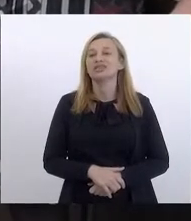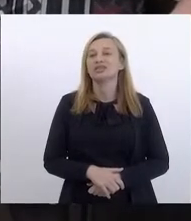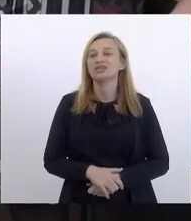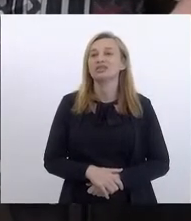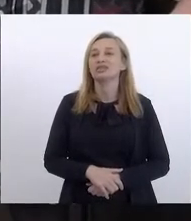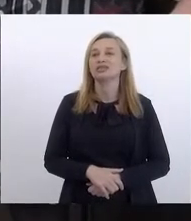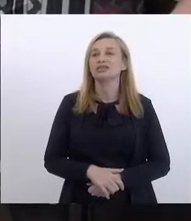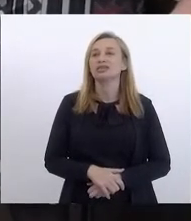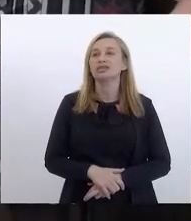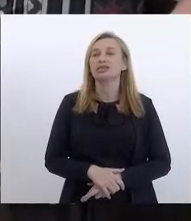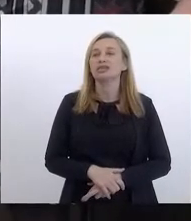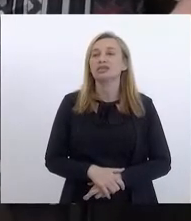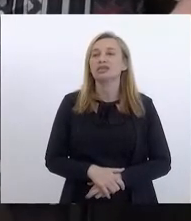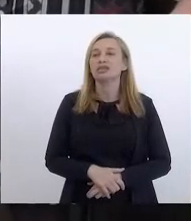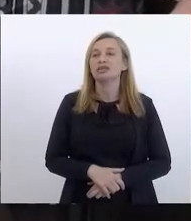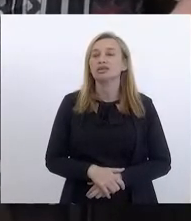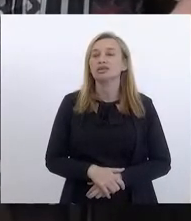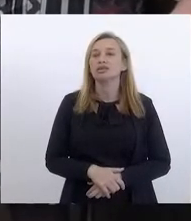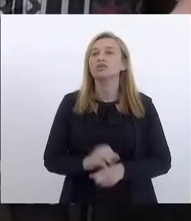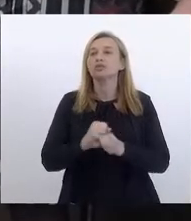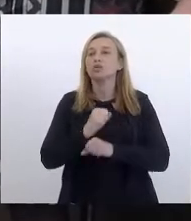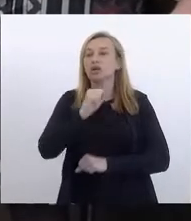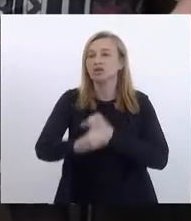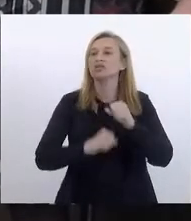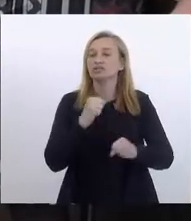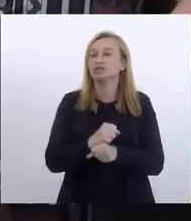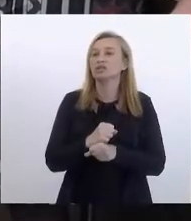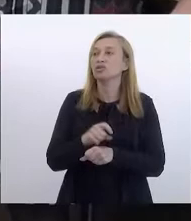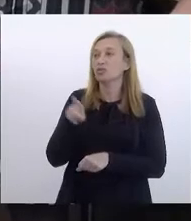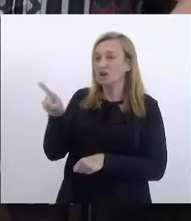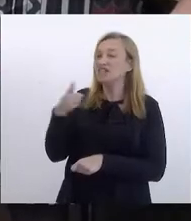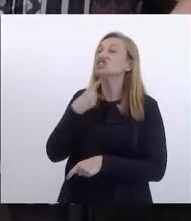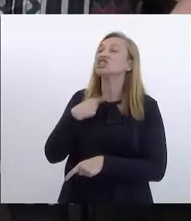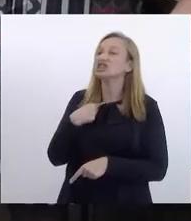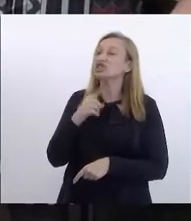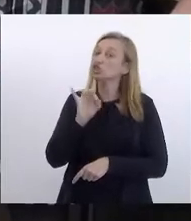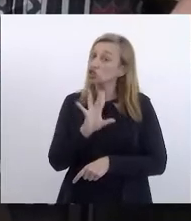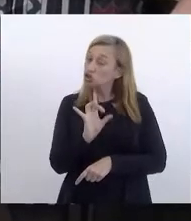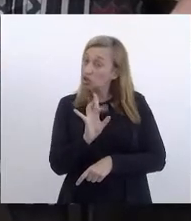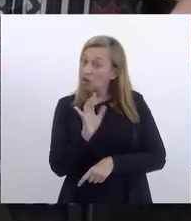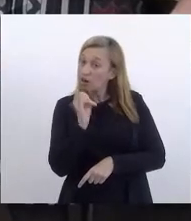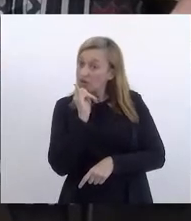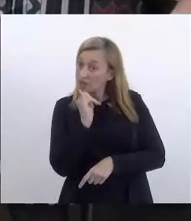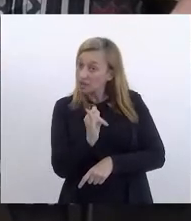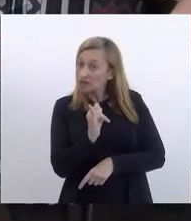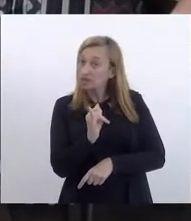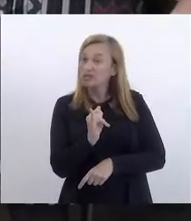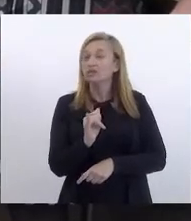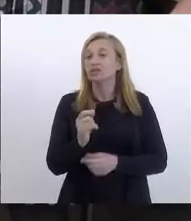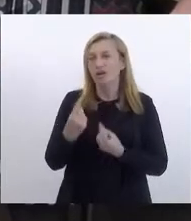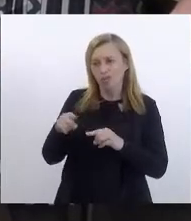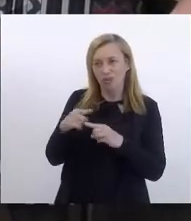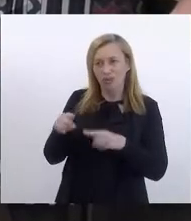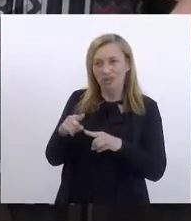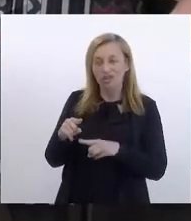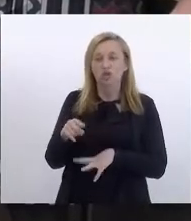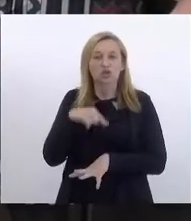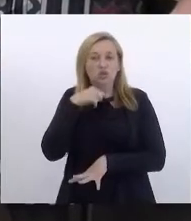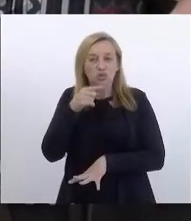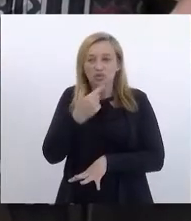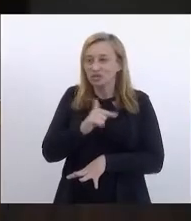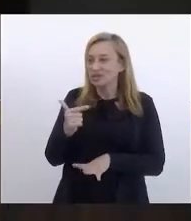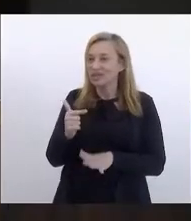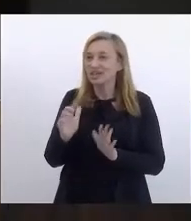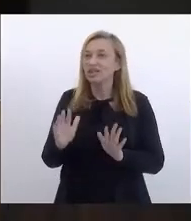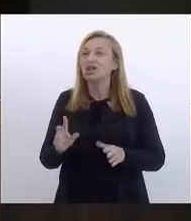veicular do GNV no ano que vem como eles desejam só fazendo o registro sem dúvida nenhuma